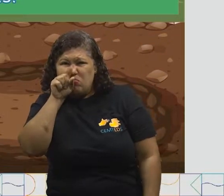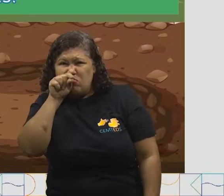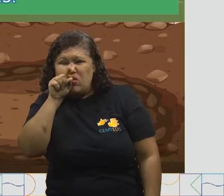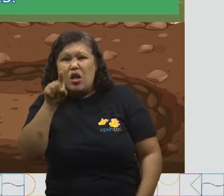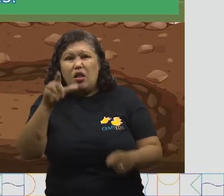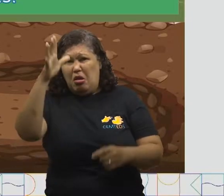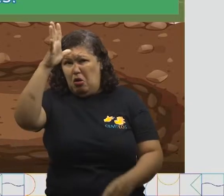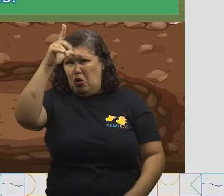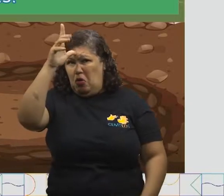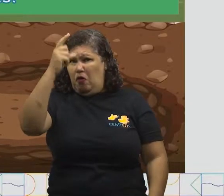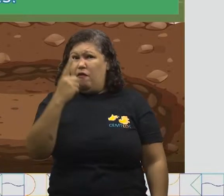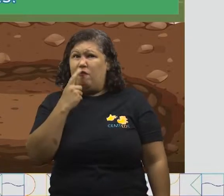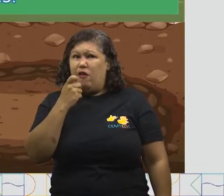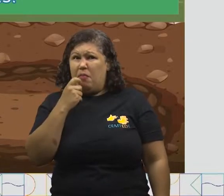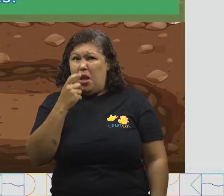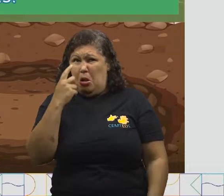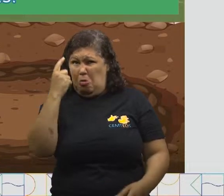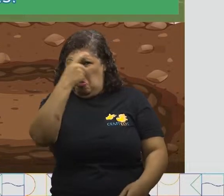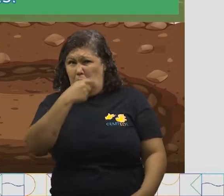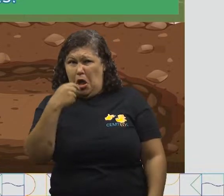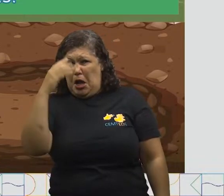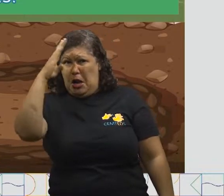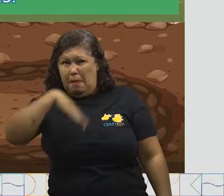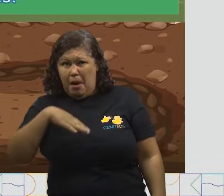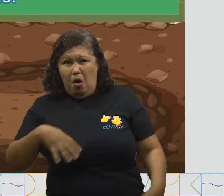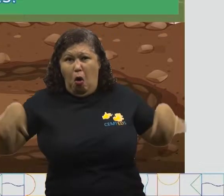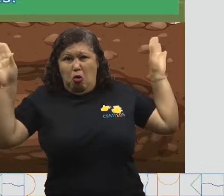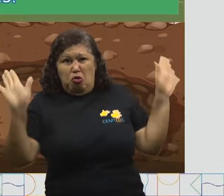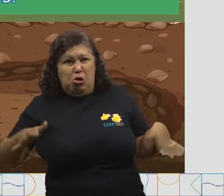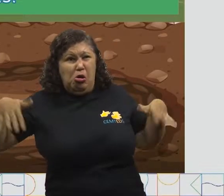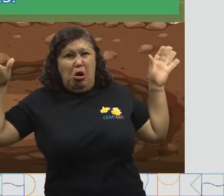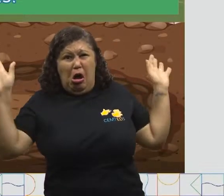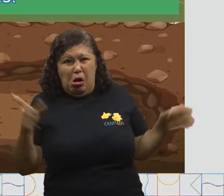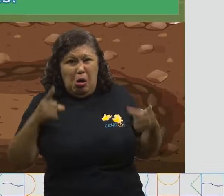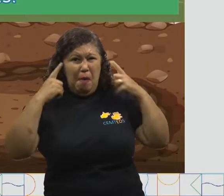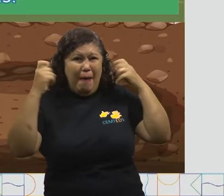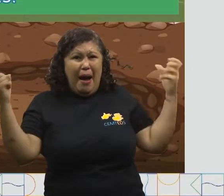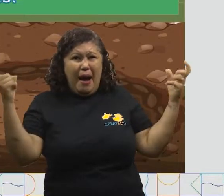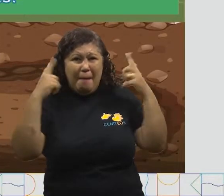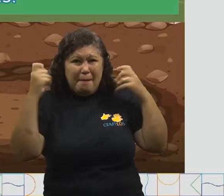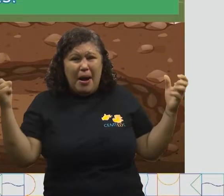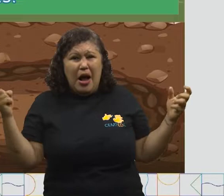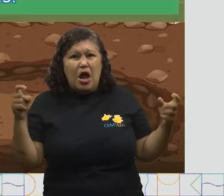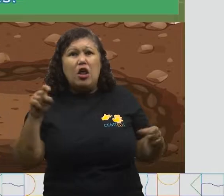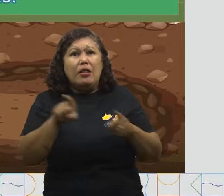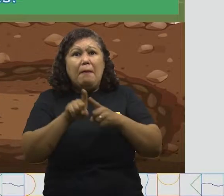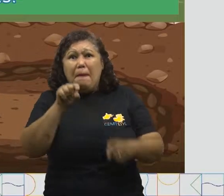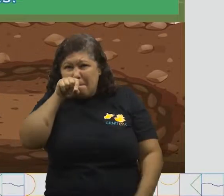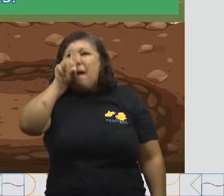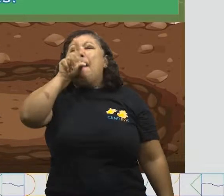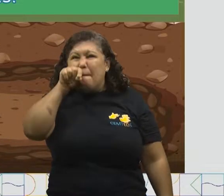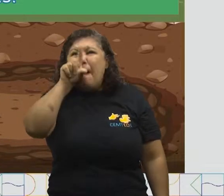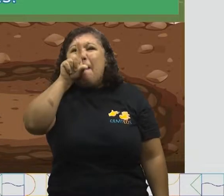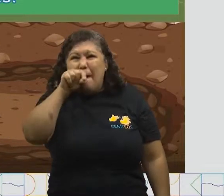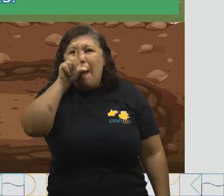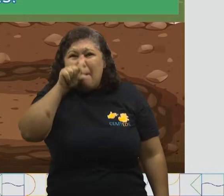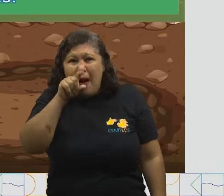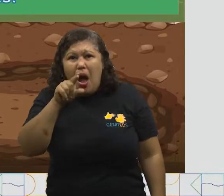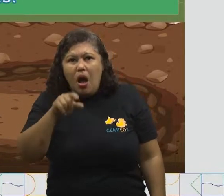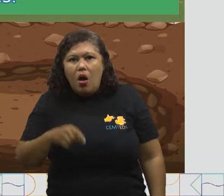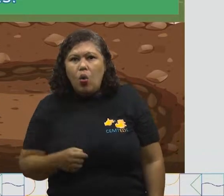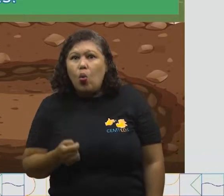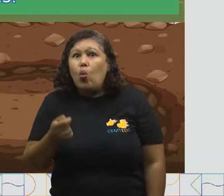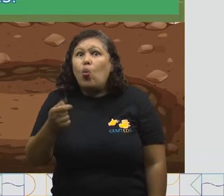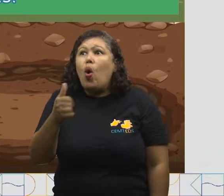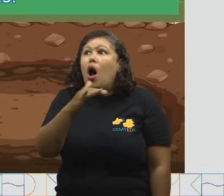vermelha e aspecto ameaçador. Bateu as asas barulhentamente, abriu o bico e soltou um cocoricó.